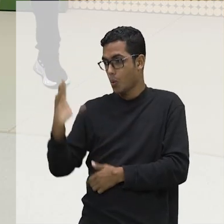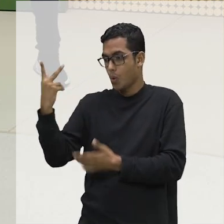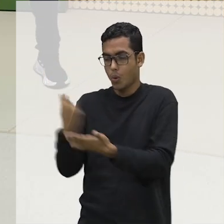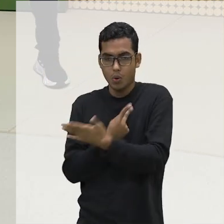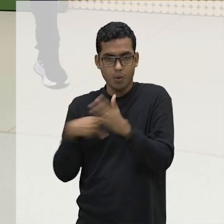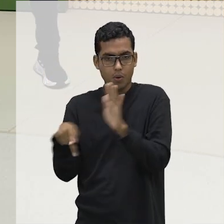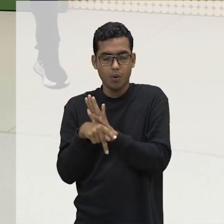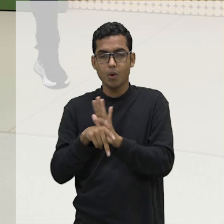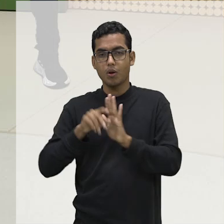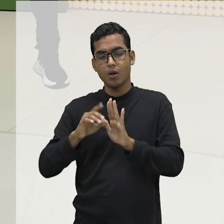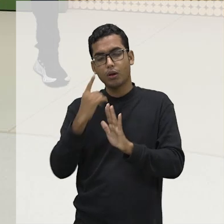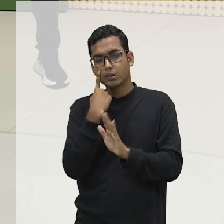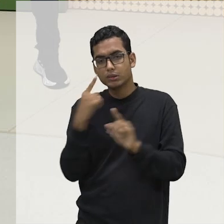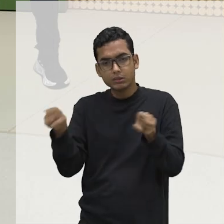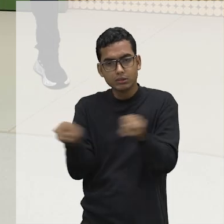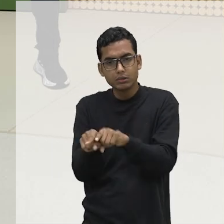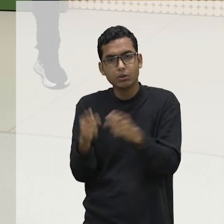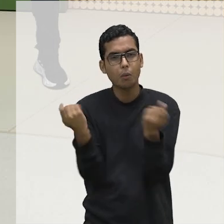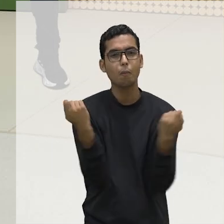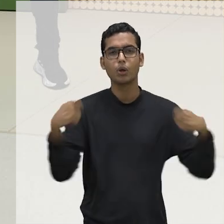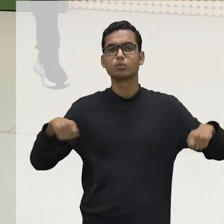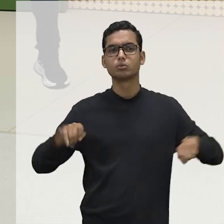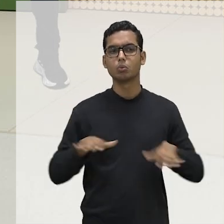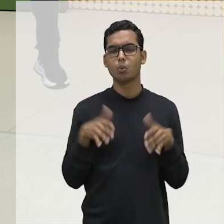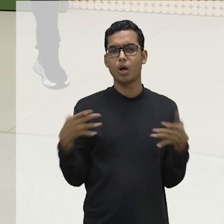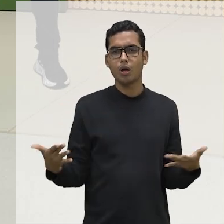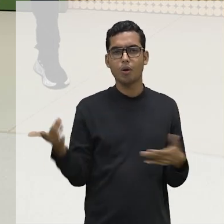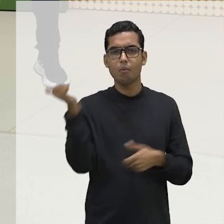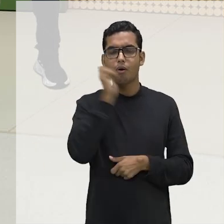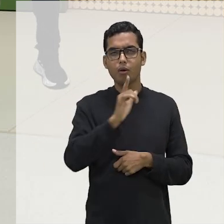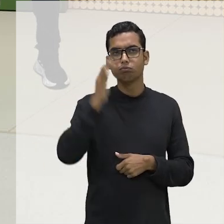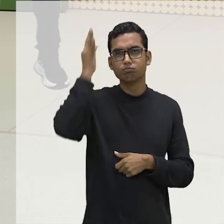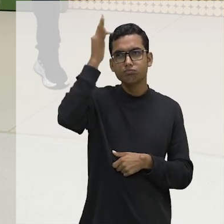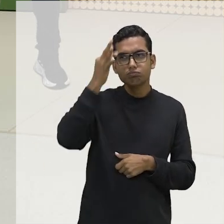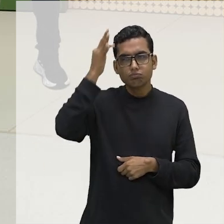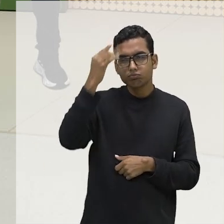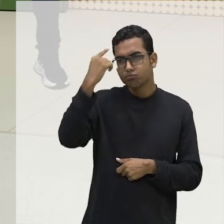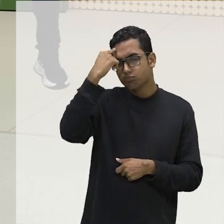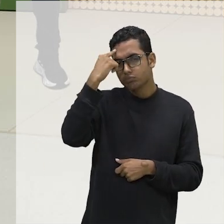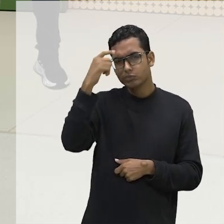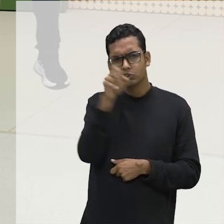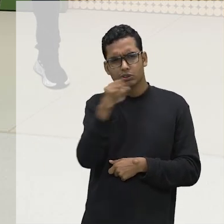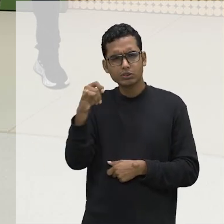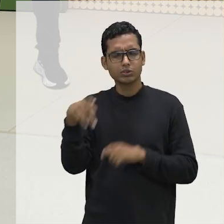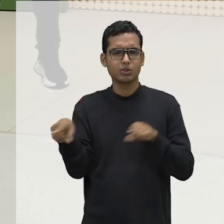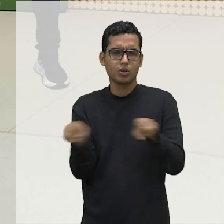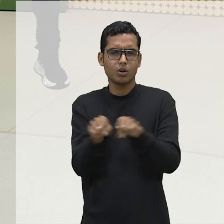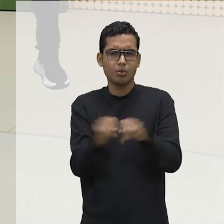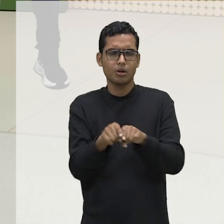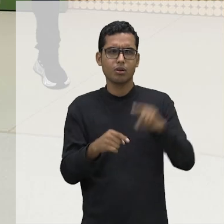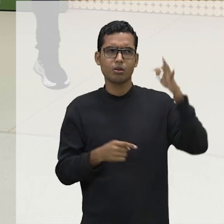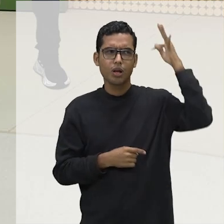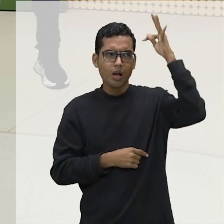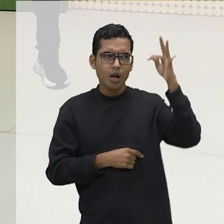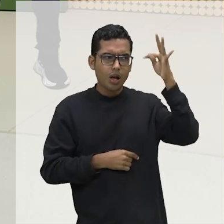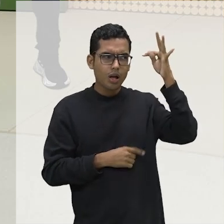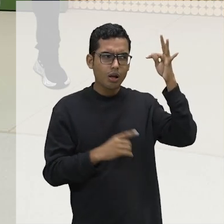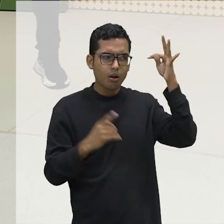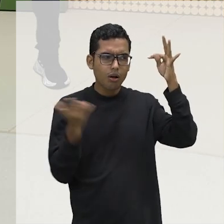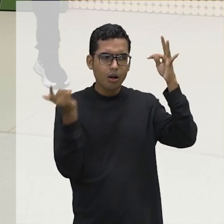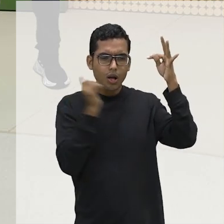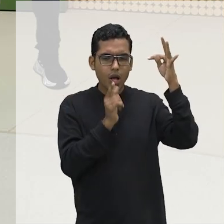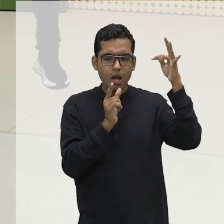propõe e ver quais previsões essa teoria consegue fazer. E outra, se essa teoria ela tem alguma comunicação